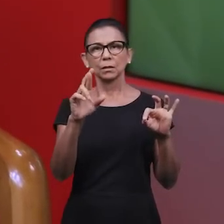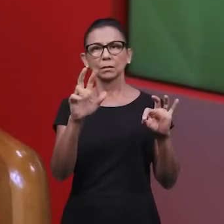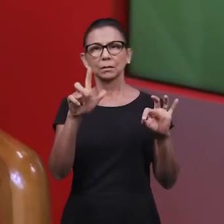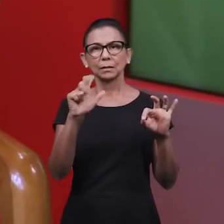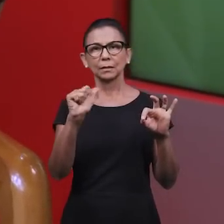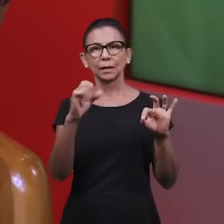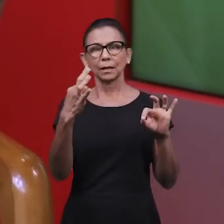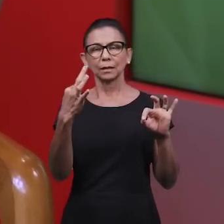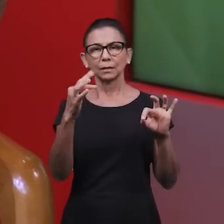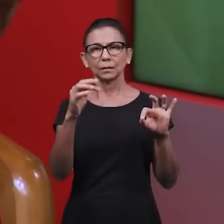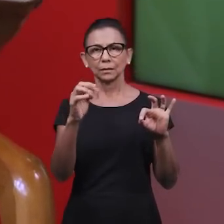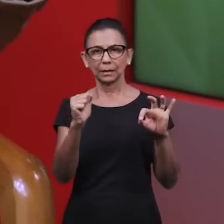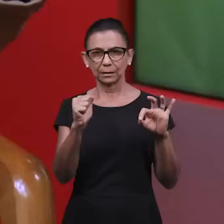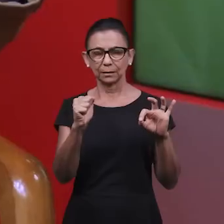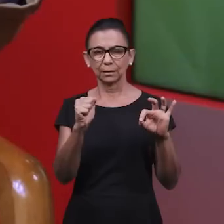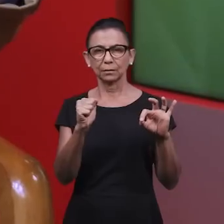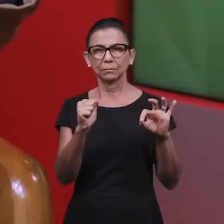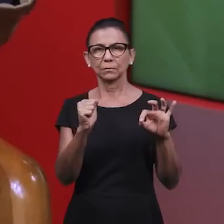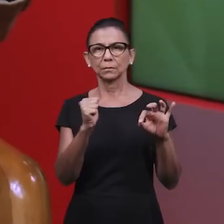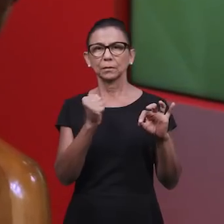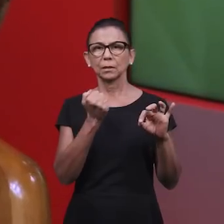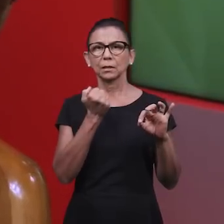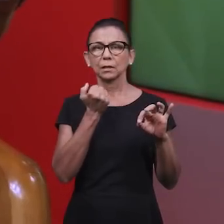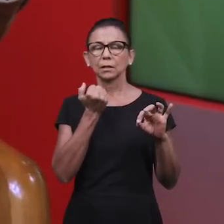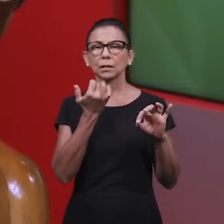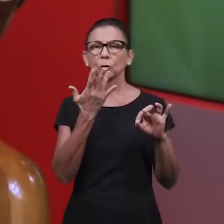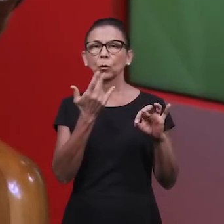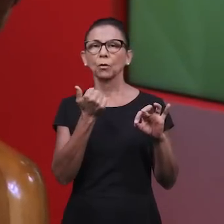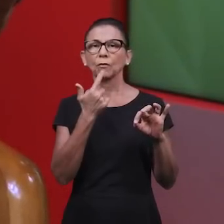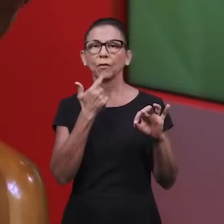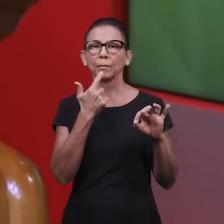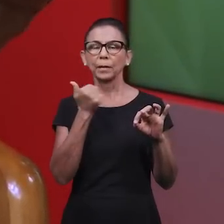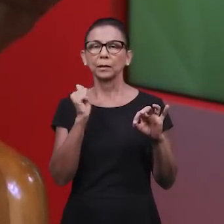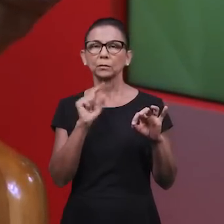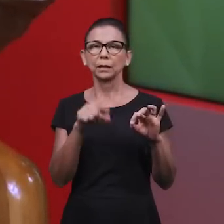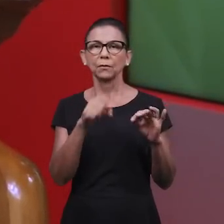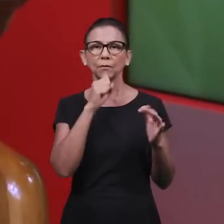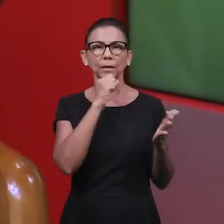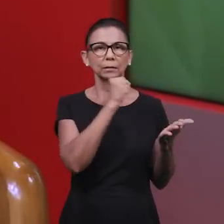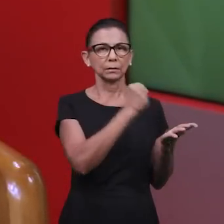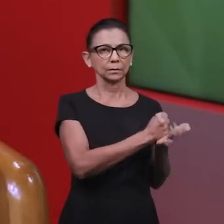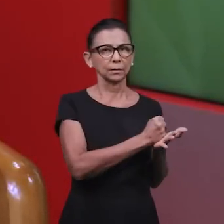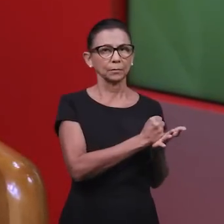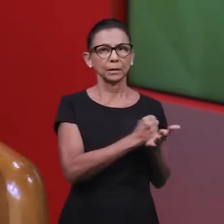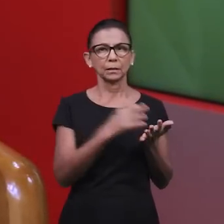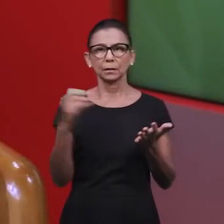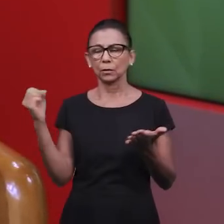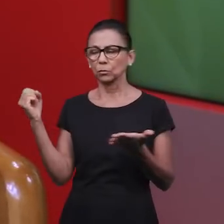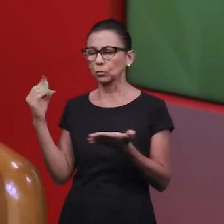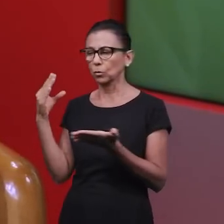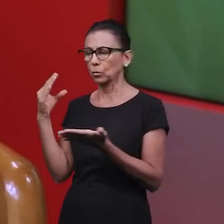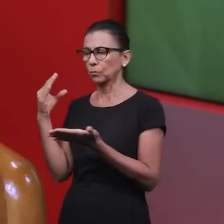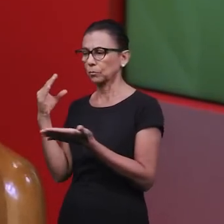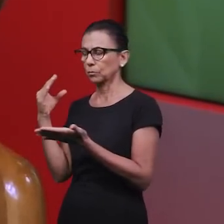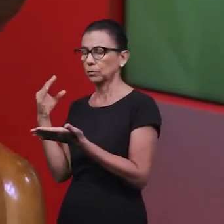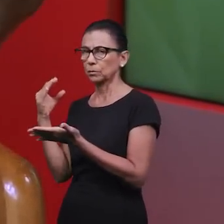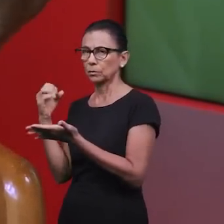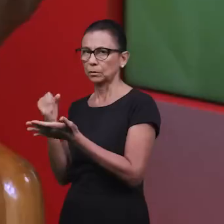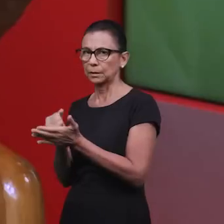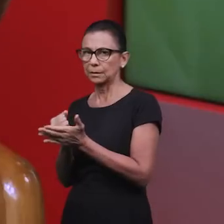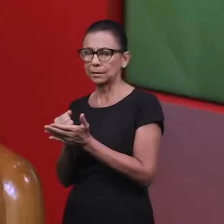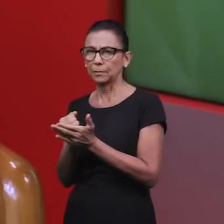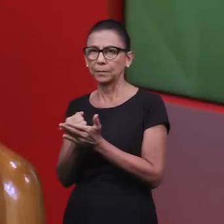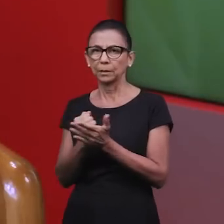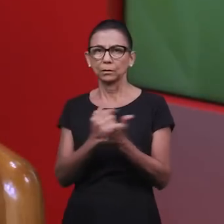ligando toda a palavra do Gênesis ao Apocalipse. É notório esse fio